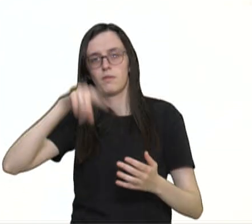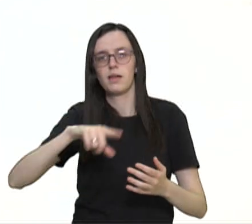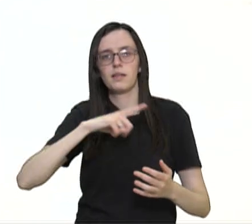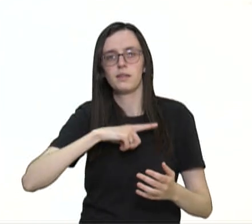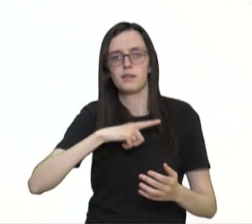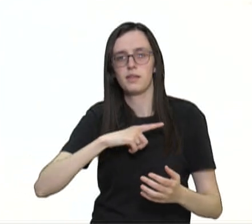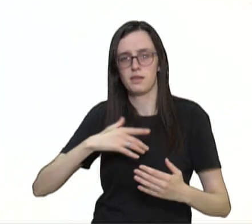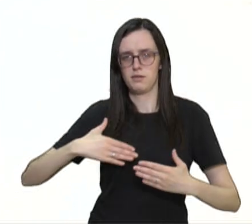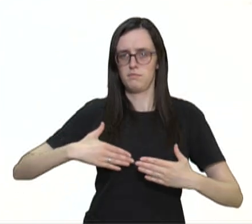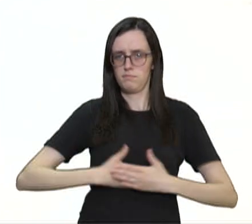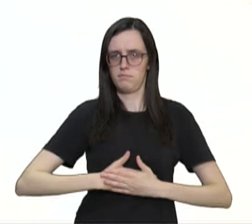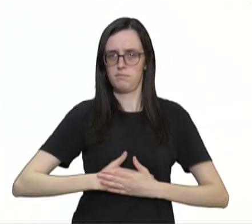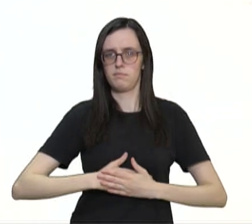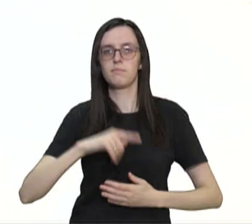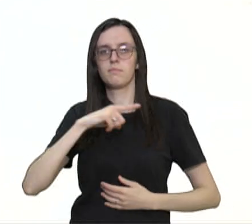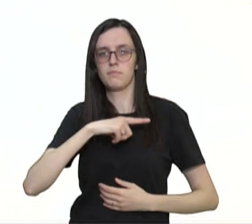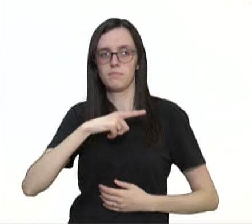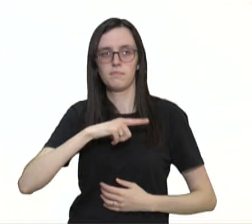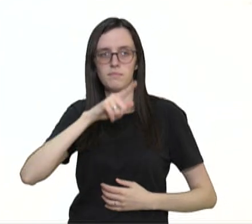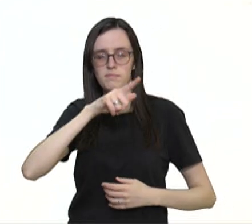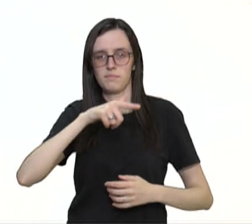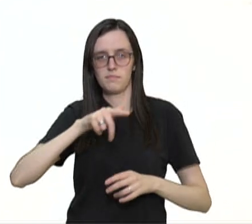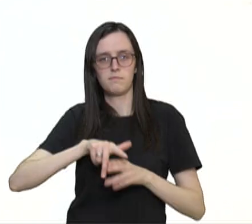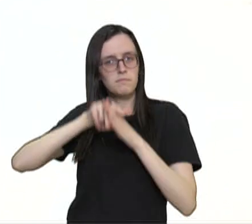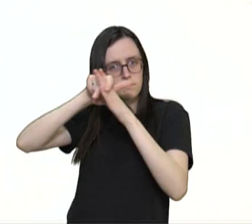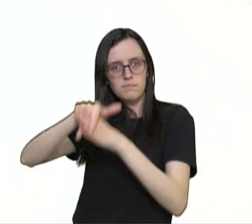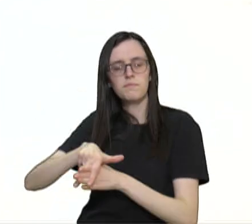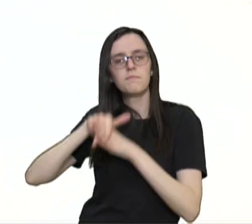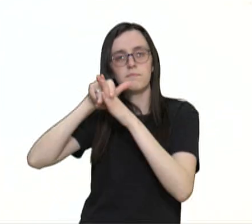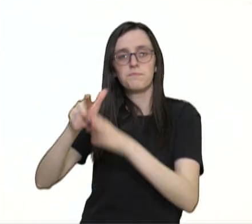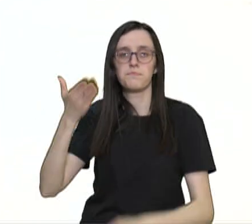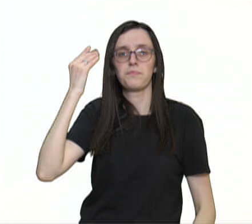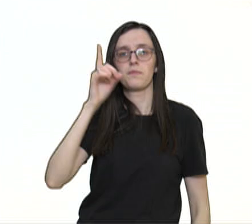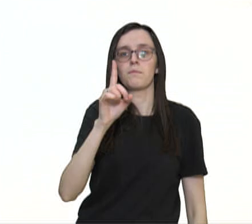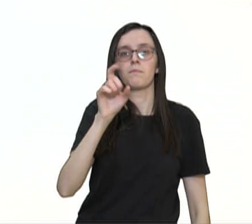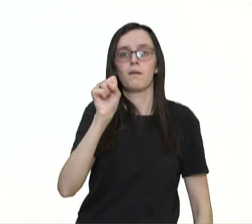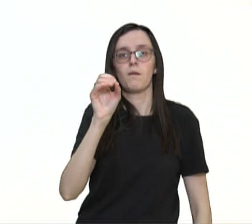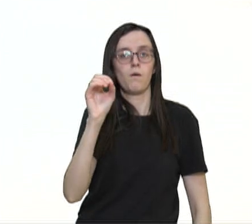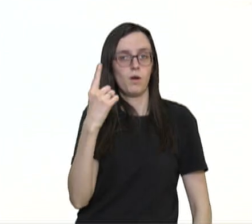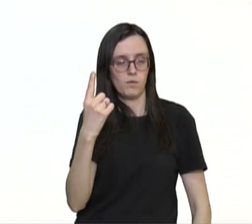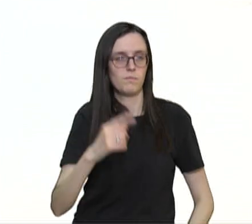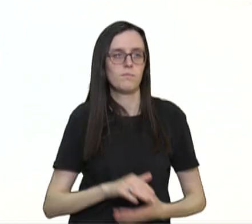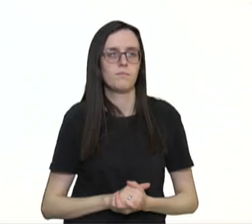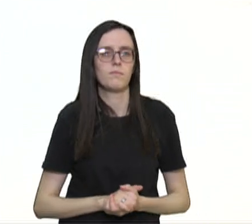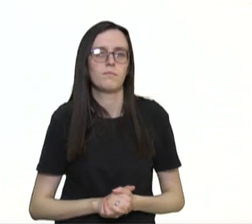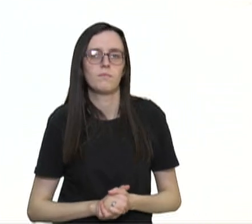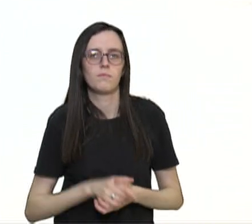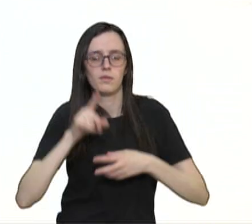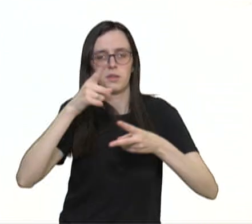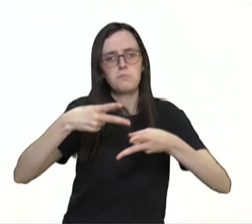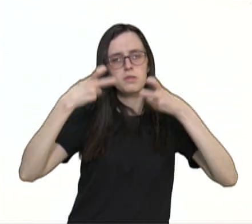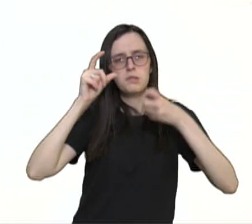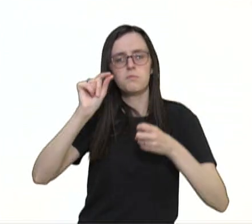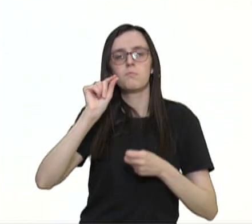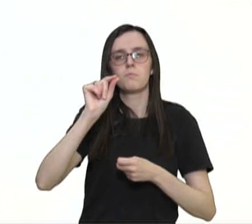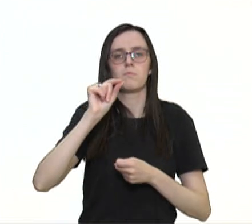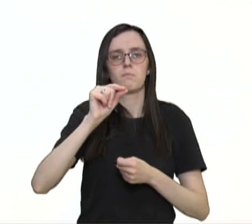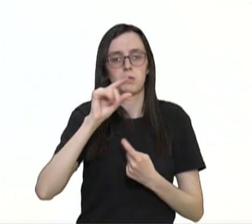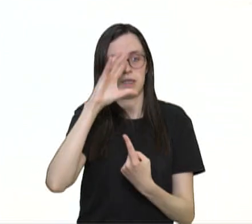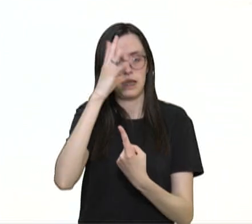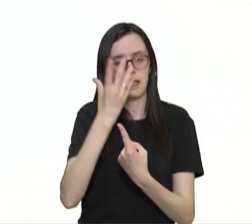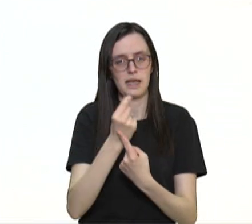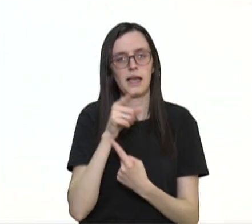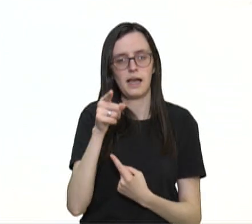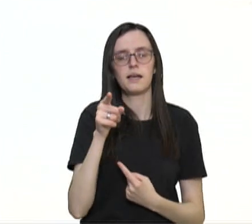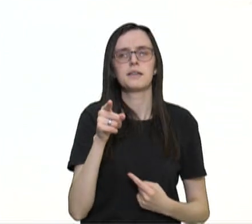Alpes, de Jacques-Louis David, né? De 1801. Veja que a concepção da arte aqui,